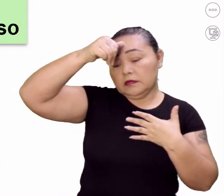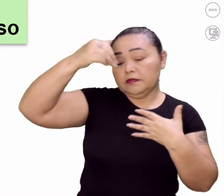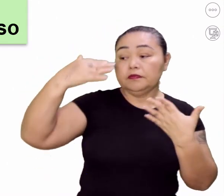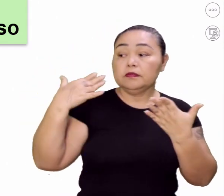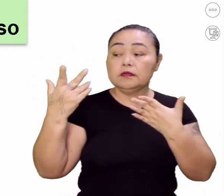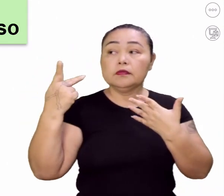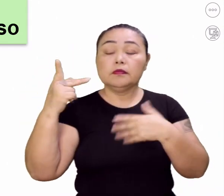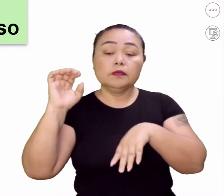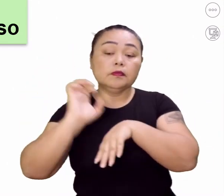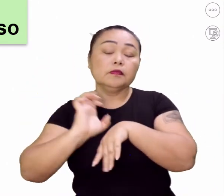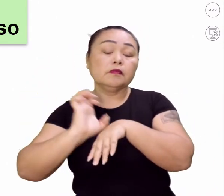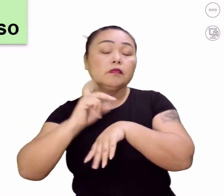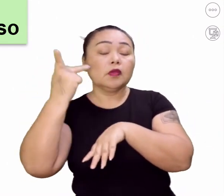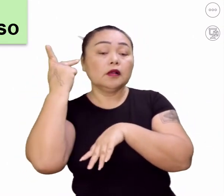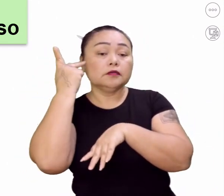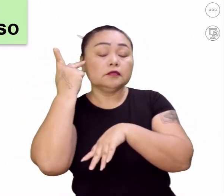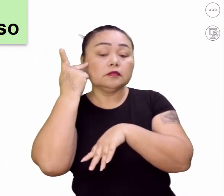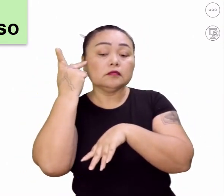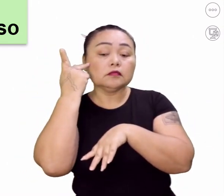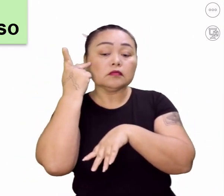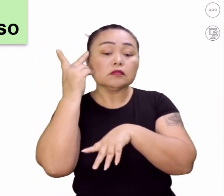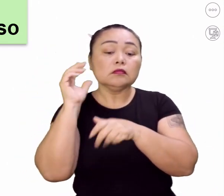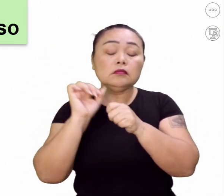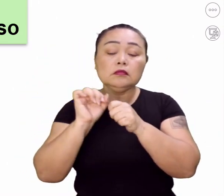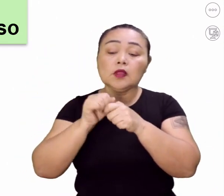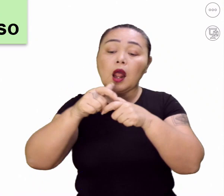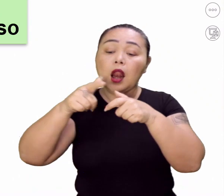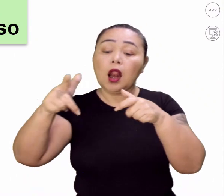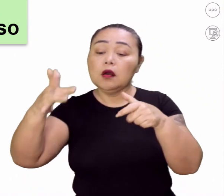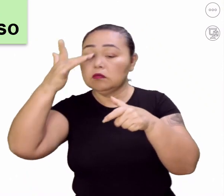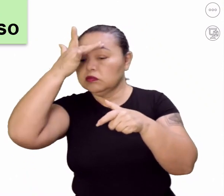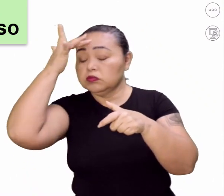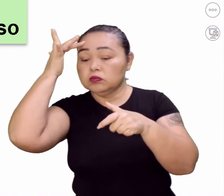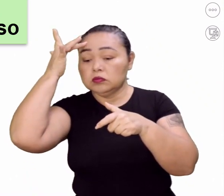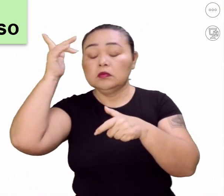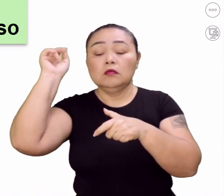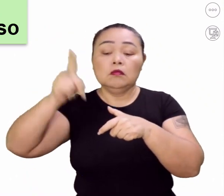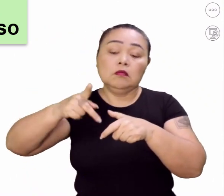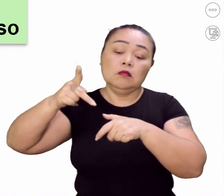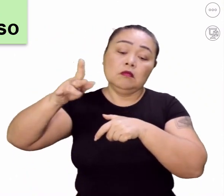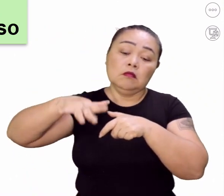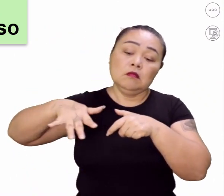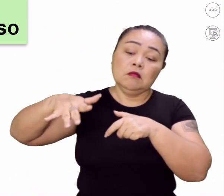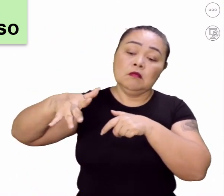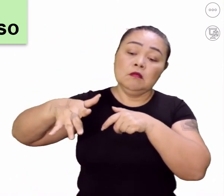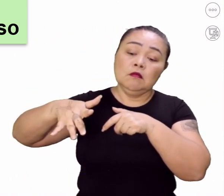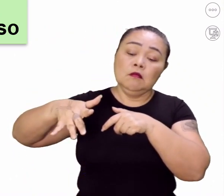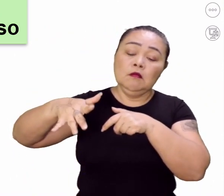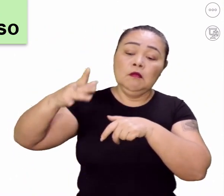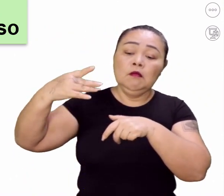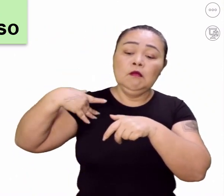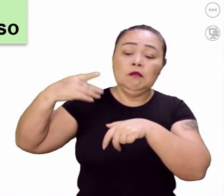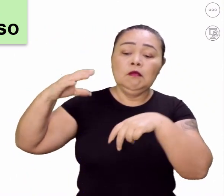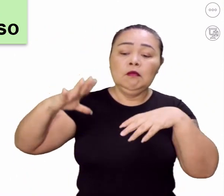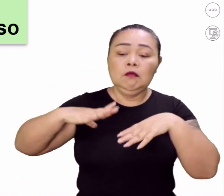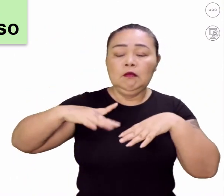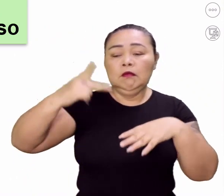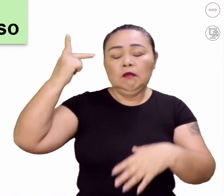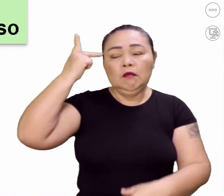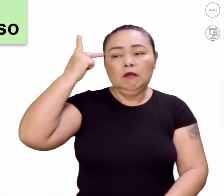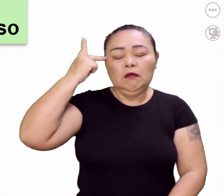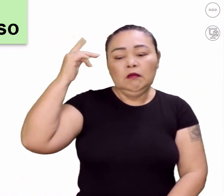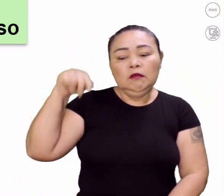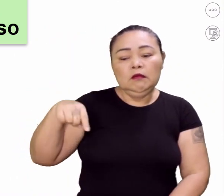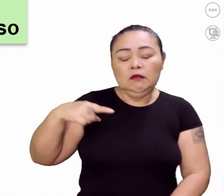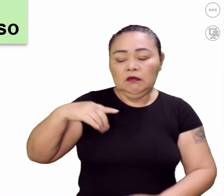Paulo. Onde que a gente vai ter um povoamento maior? Certamente na região, né, na cidade de São Paulo, porque